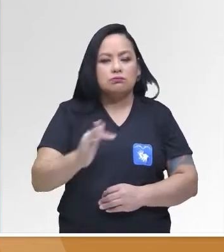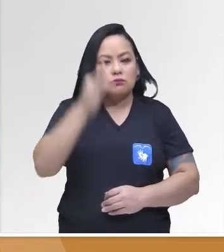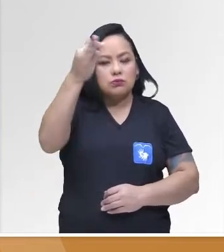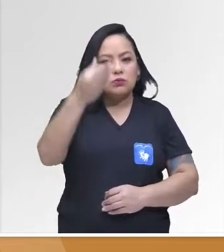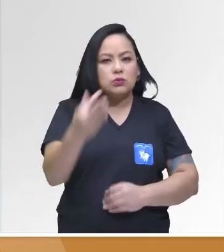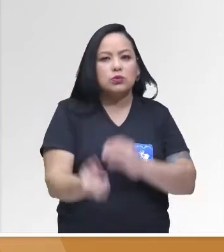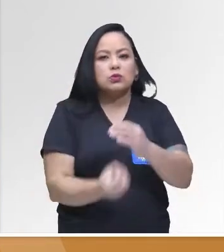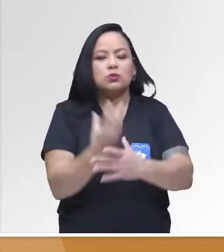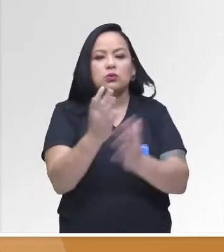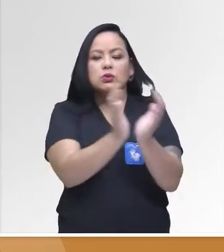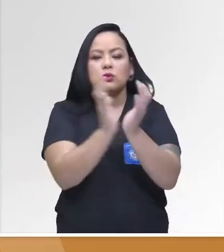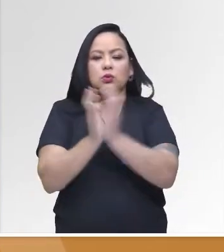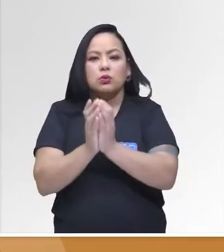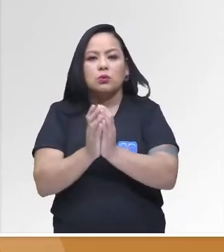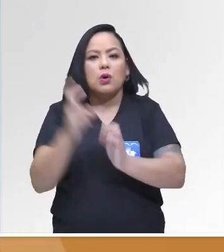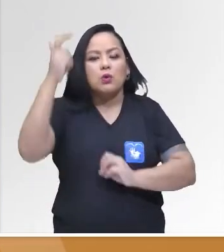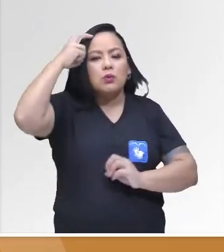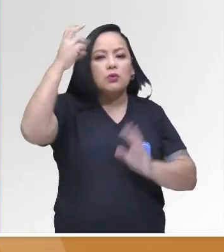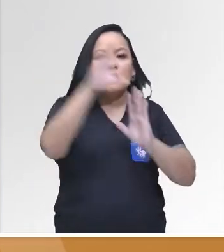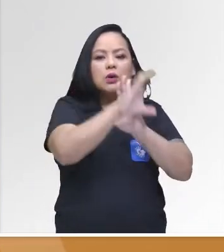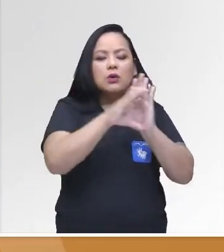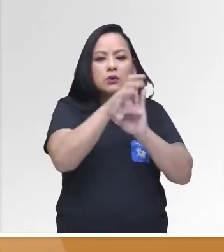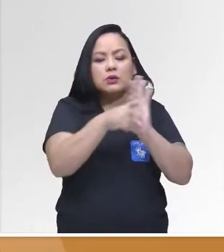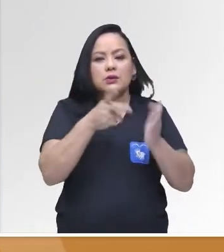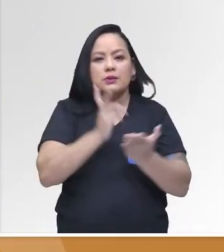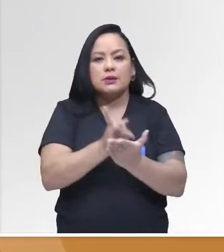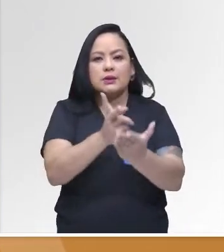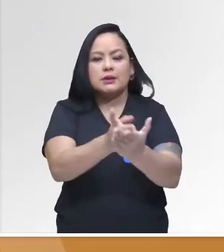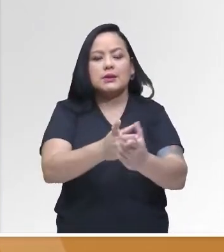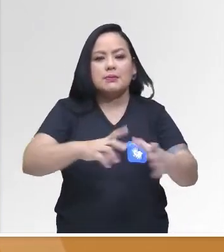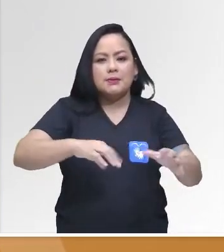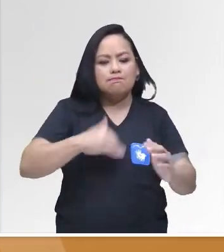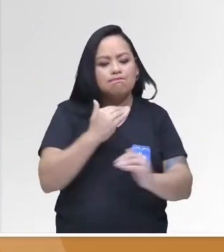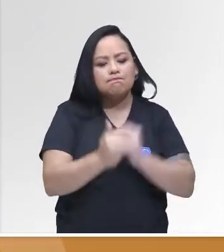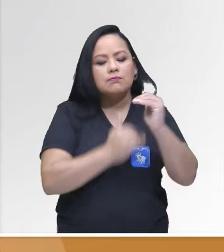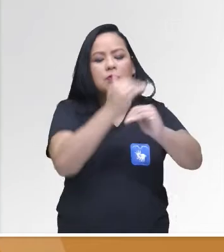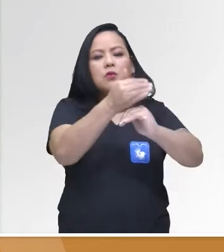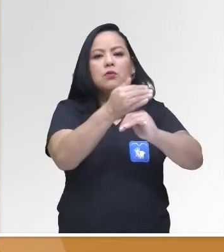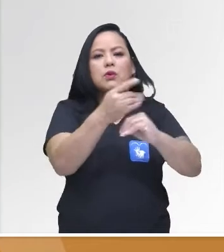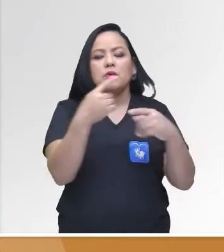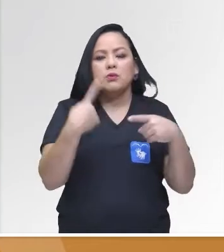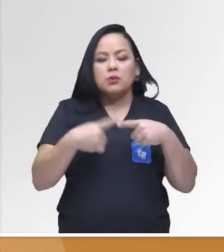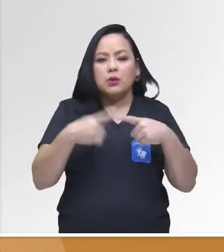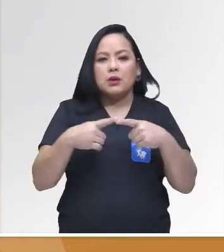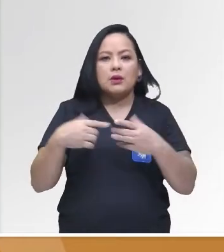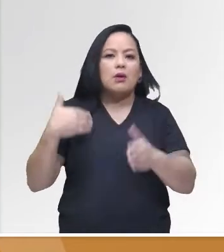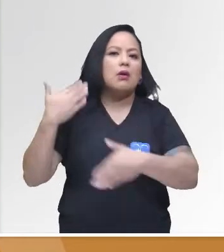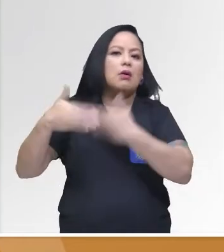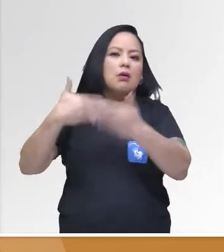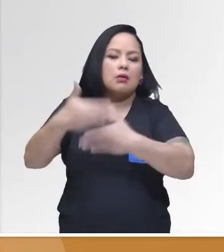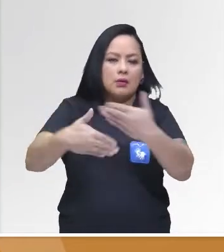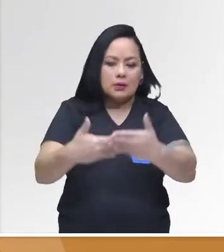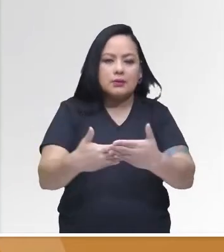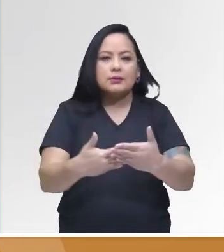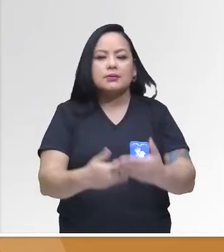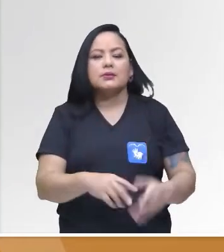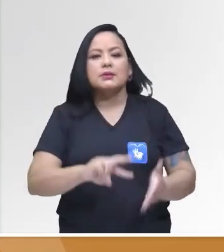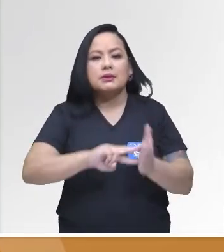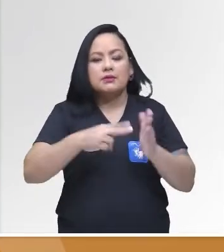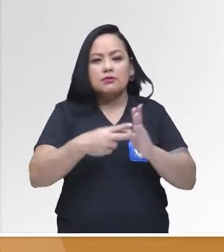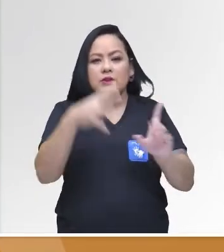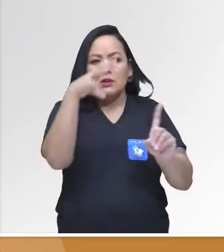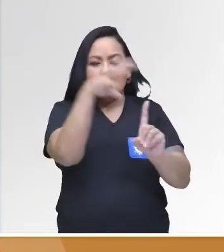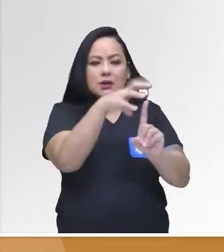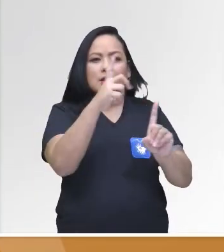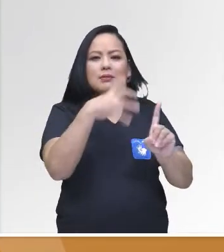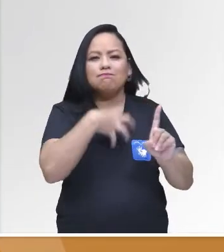cultura é um conceito que está sempre em desenvolvimento, pois com o passar do tempo, ela é